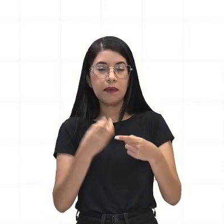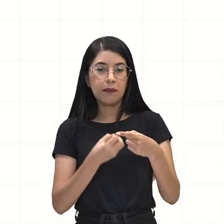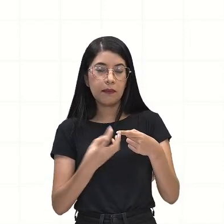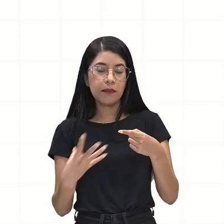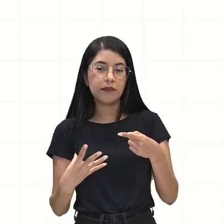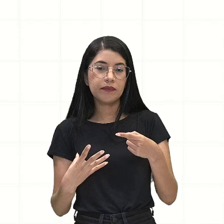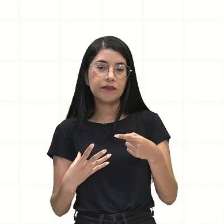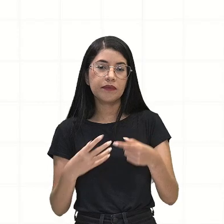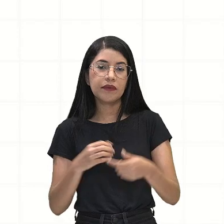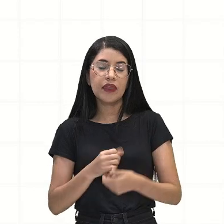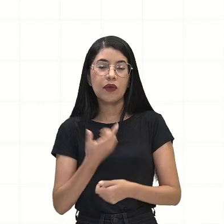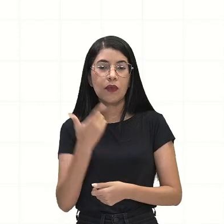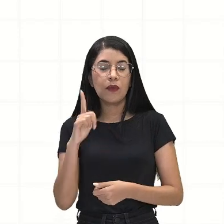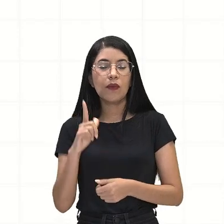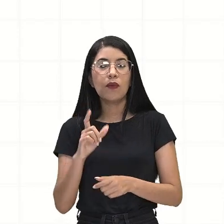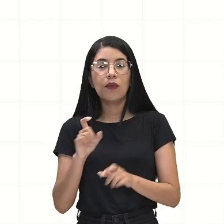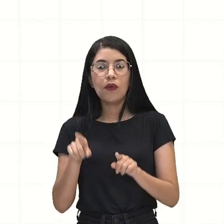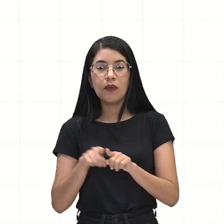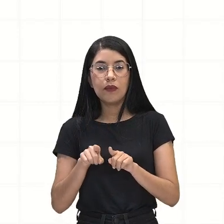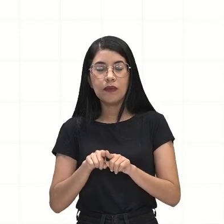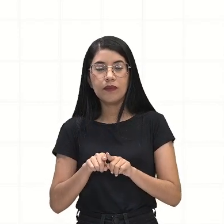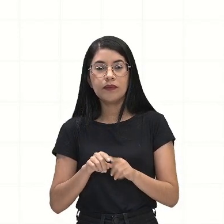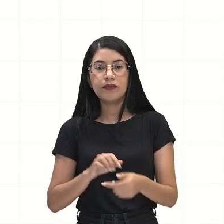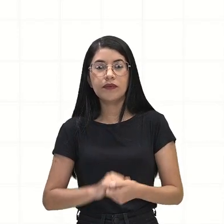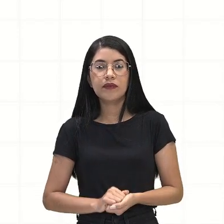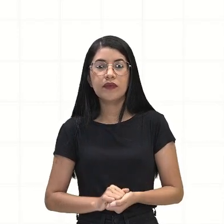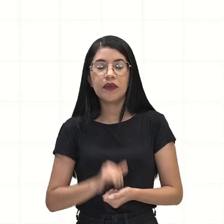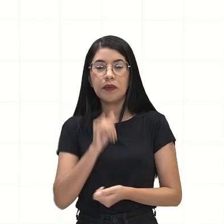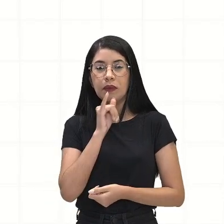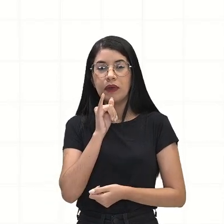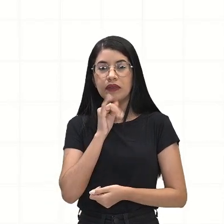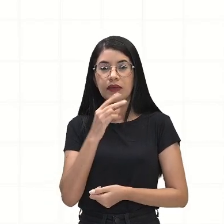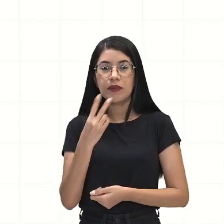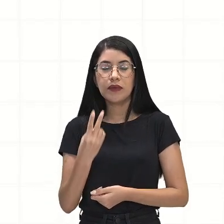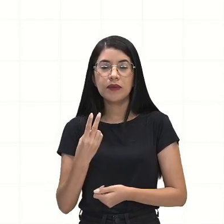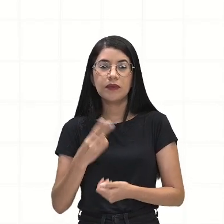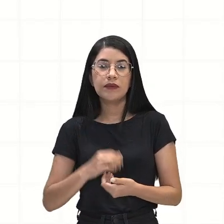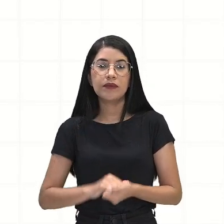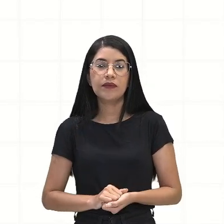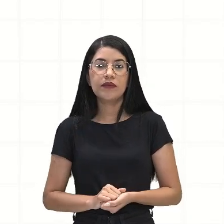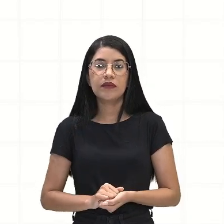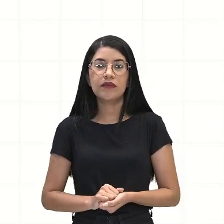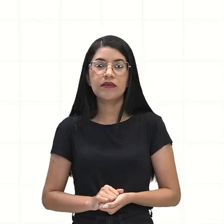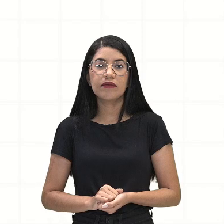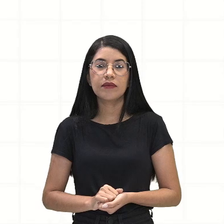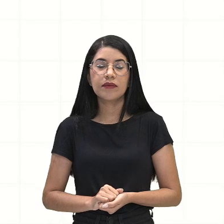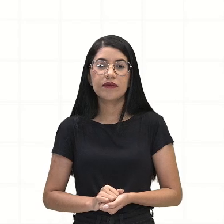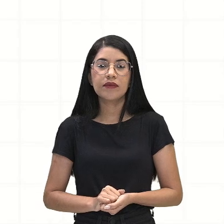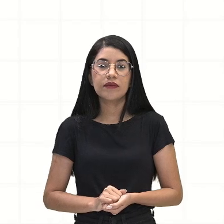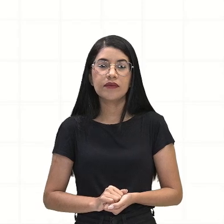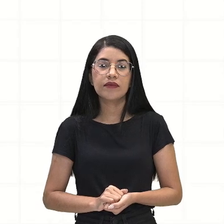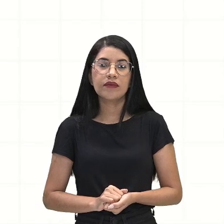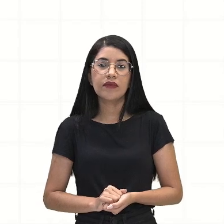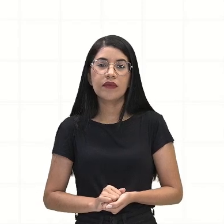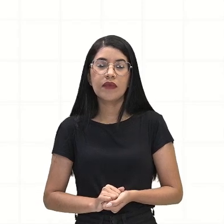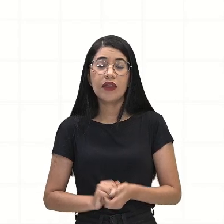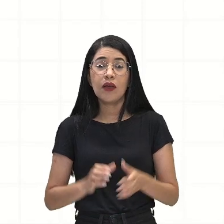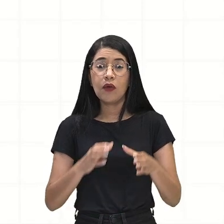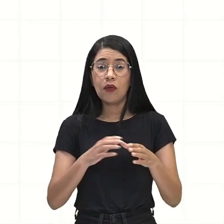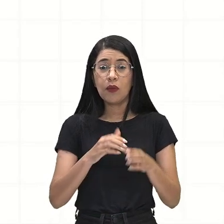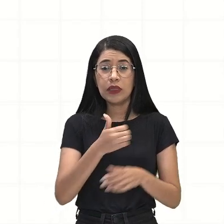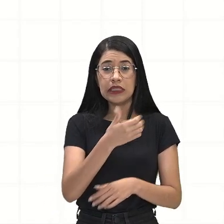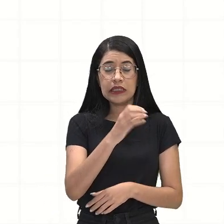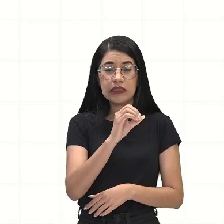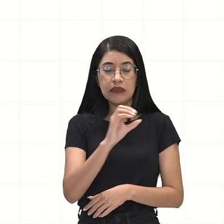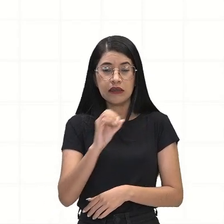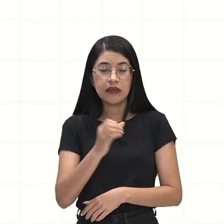do outro evento. E a gente vai finalizar aqui com o exemplo 2. Diz o seguinte: um grupo de 100